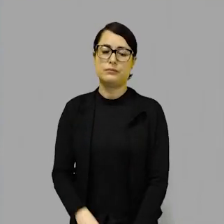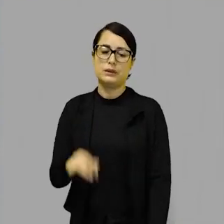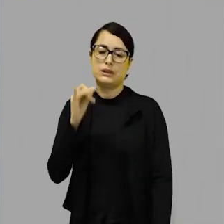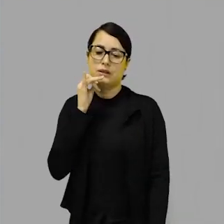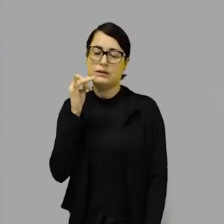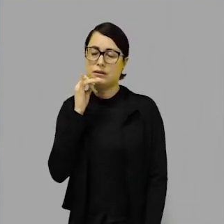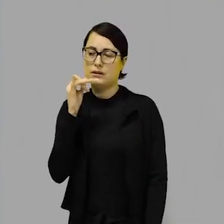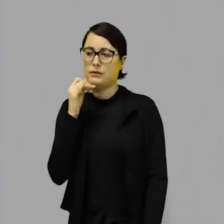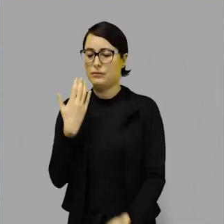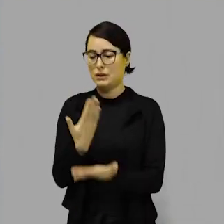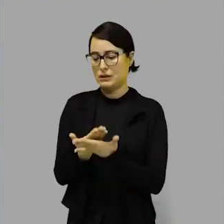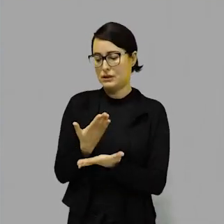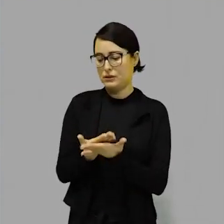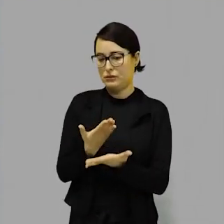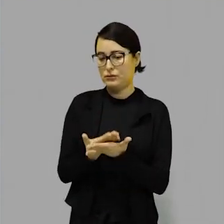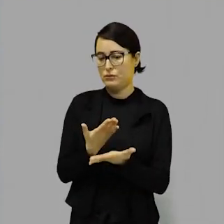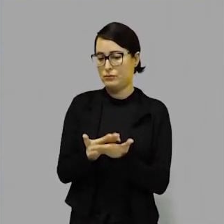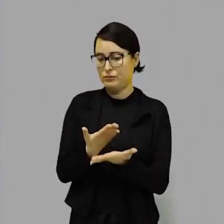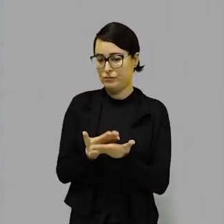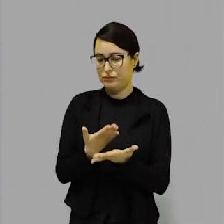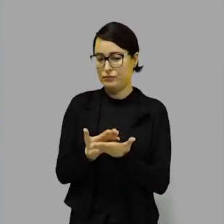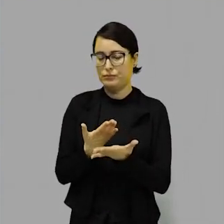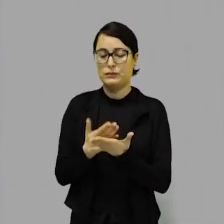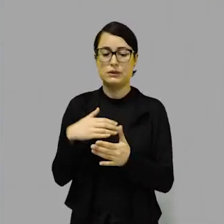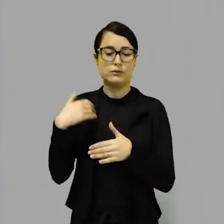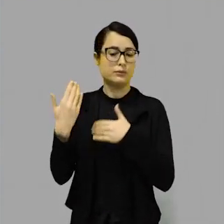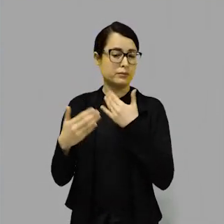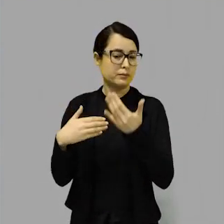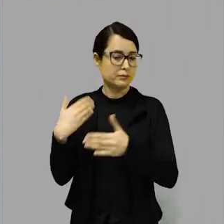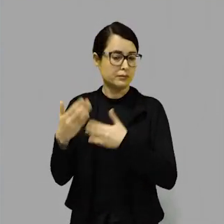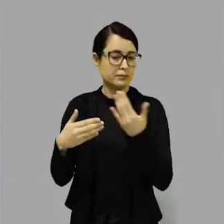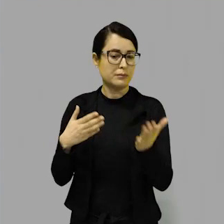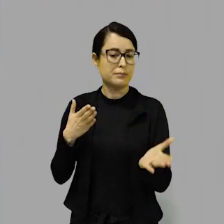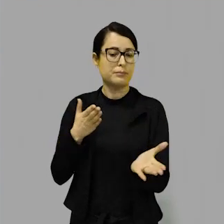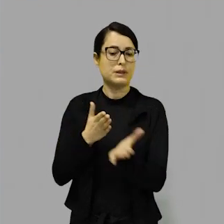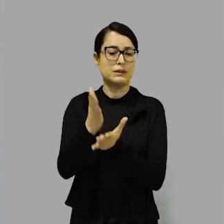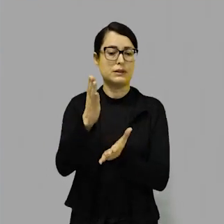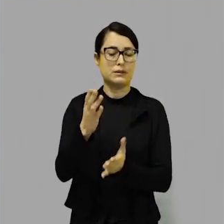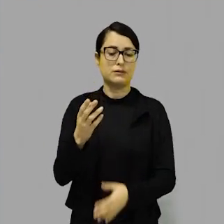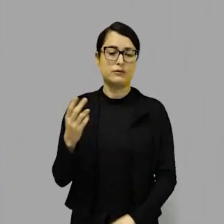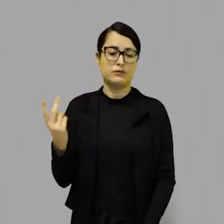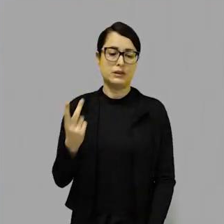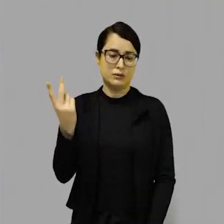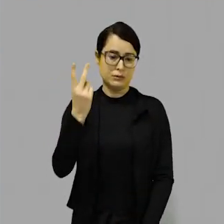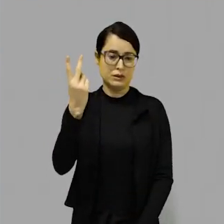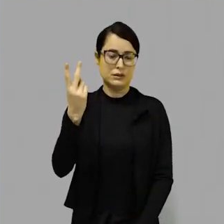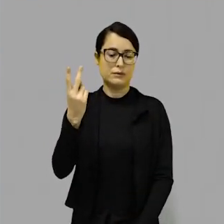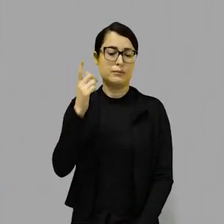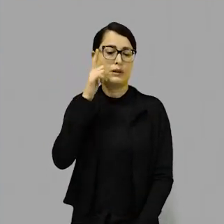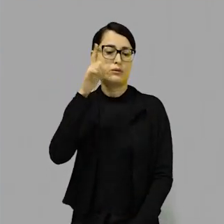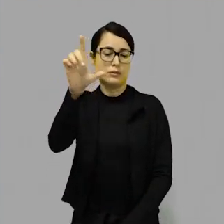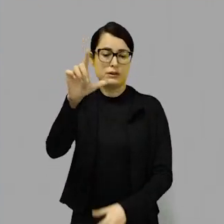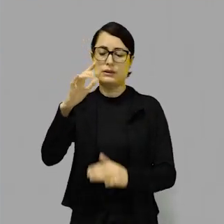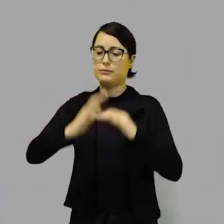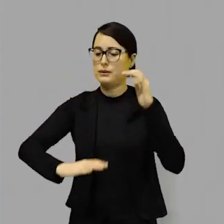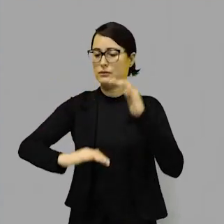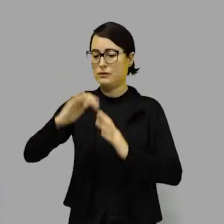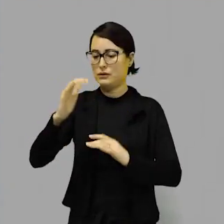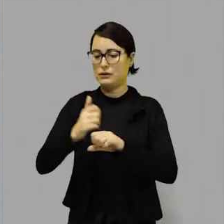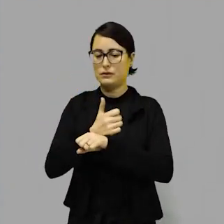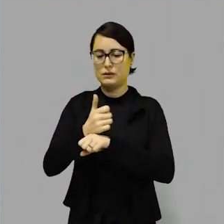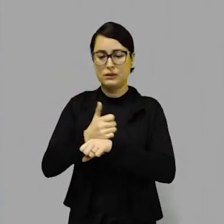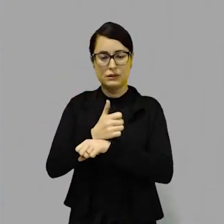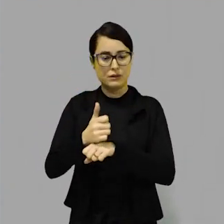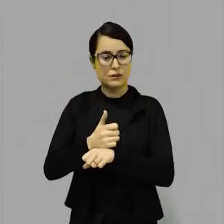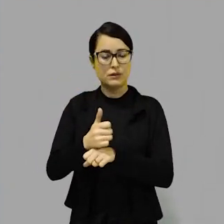você está estudando para daqui a algum tempo passar no vestibular, para conseguir uma profissão bacana, para melhorar de